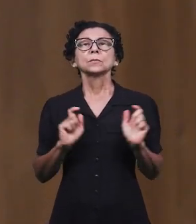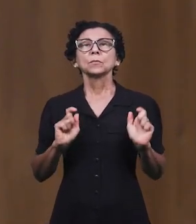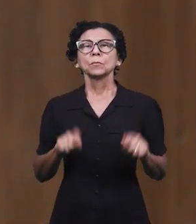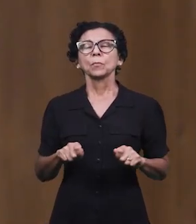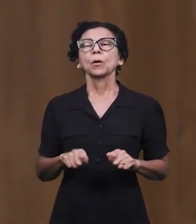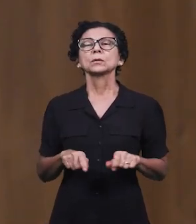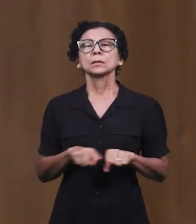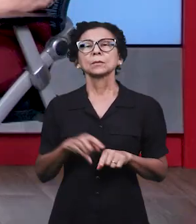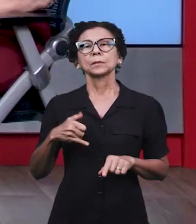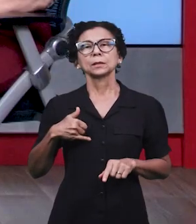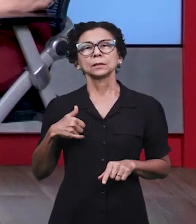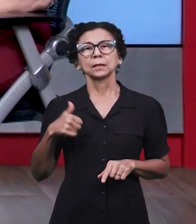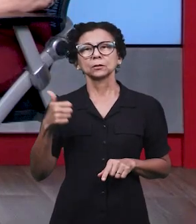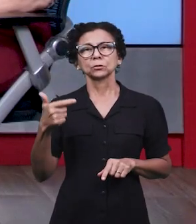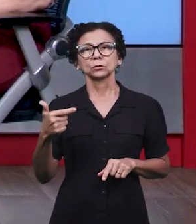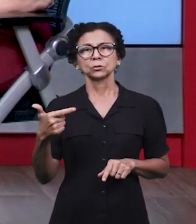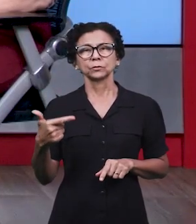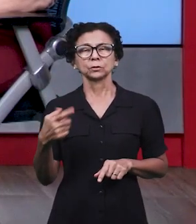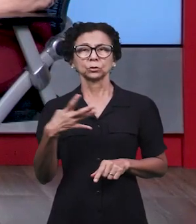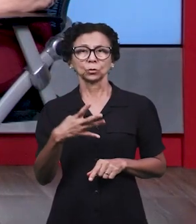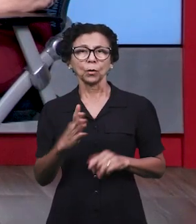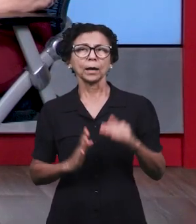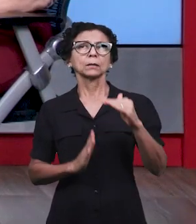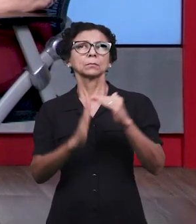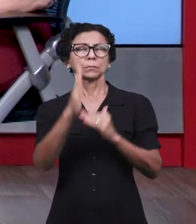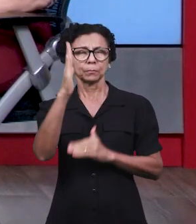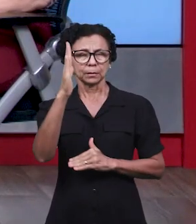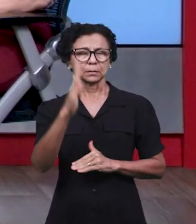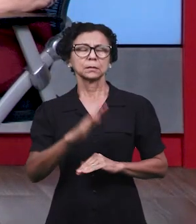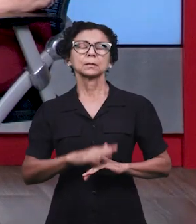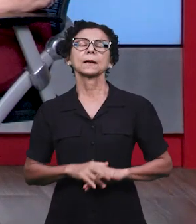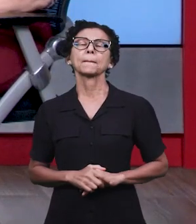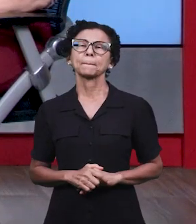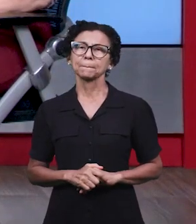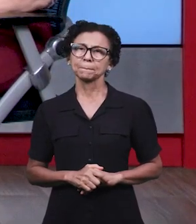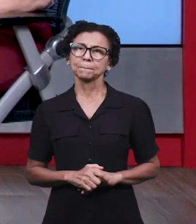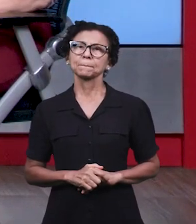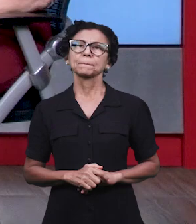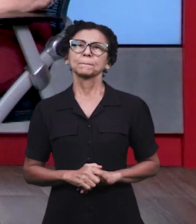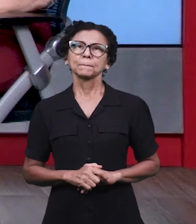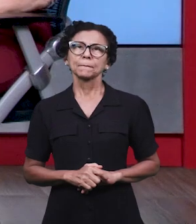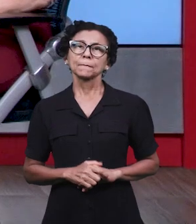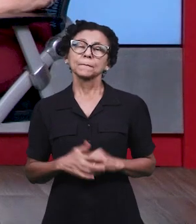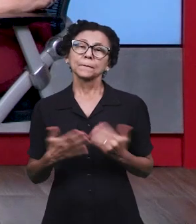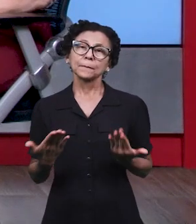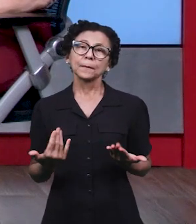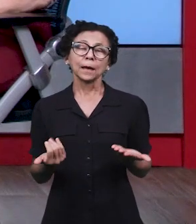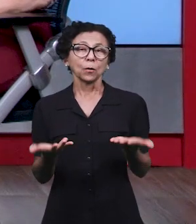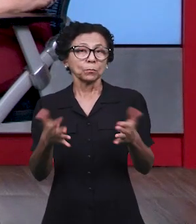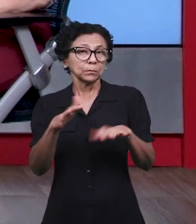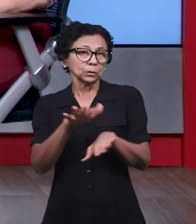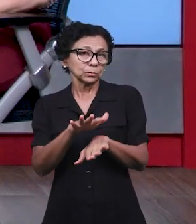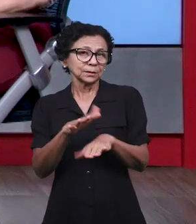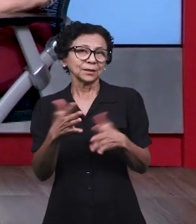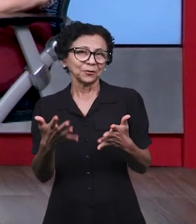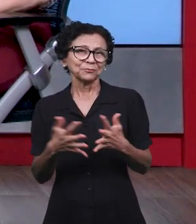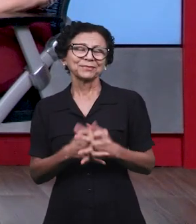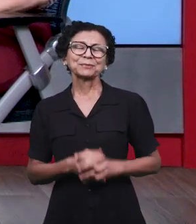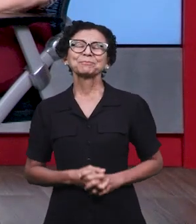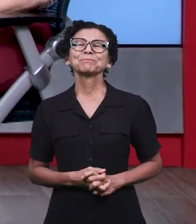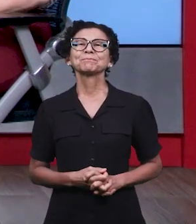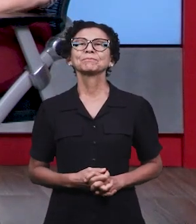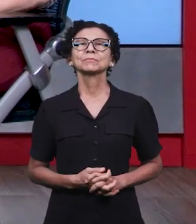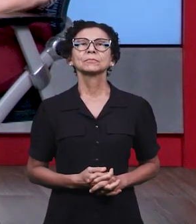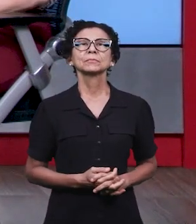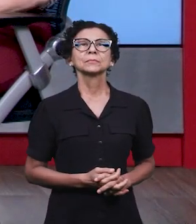de 24 anos. Então, assim, existem requisitos que precisam ser cumpridos, mas é uma forma de inclusão. Muito interessante, muito